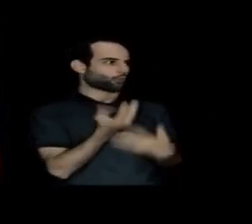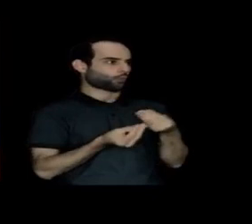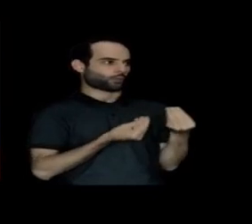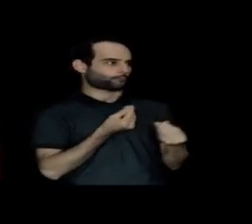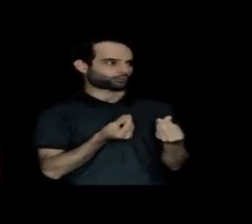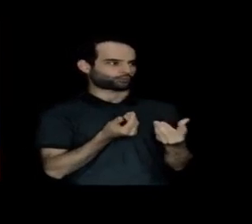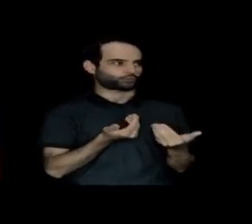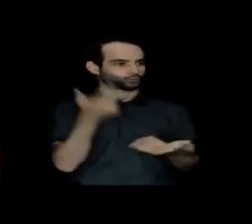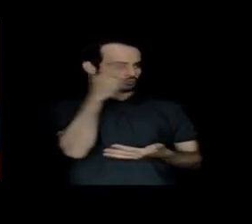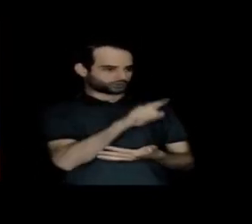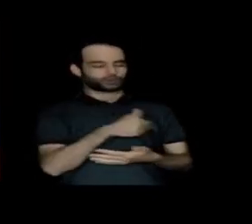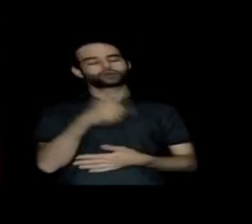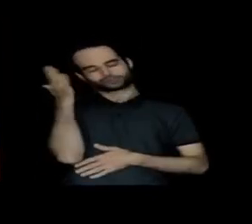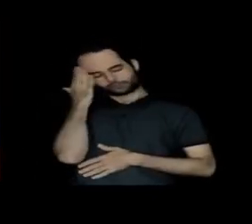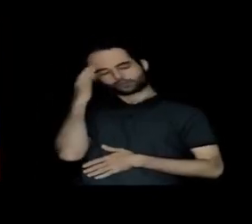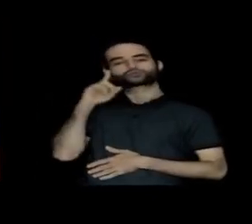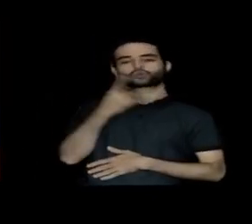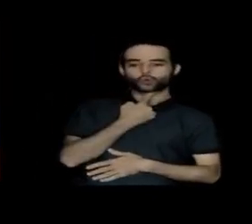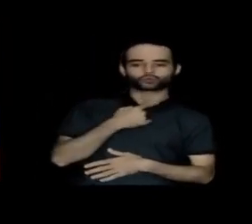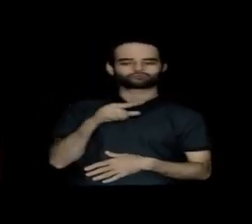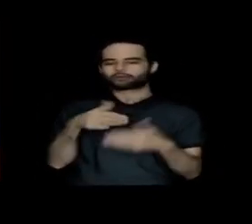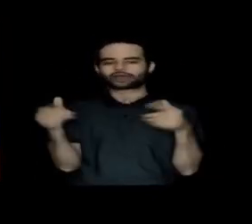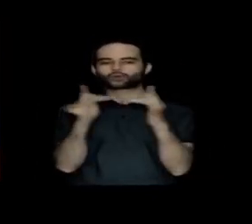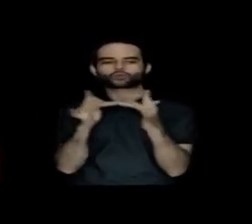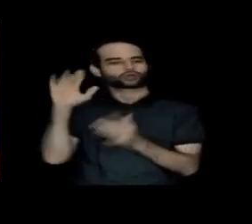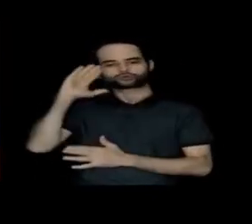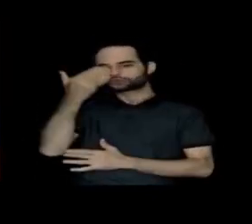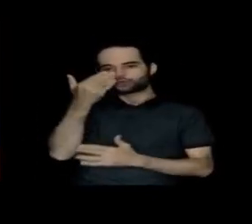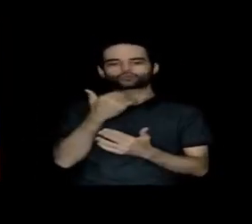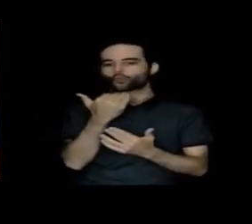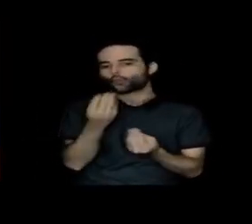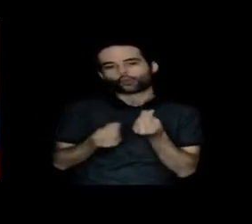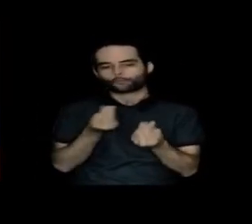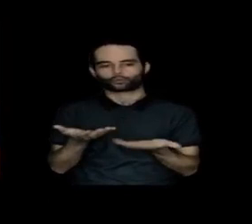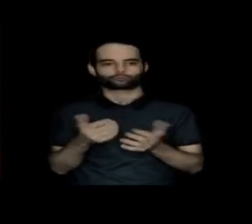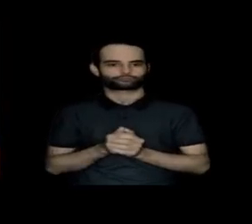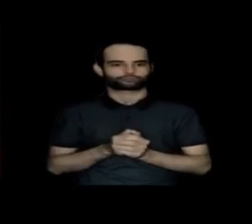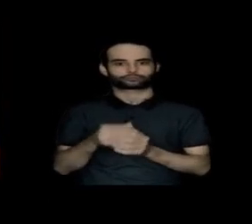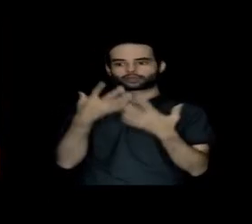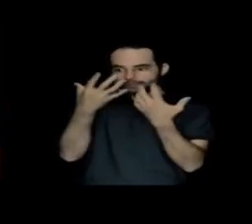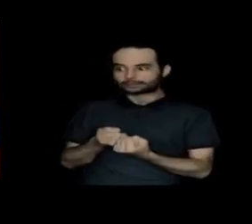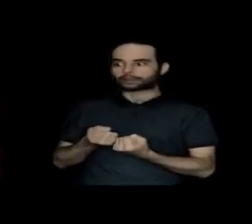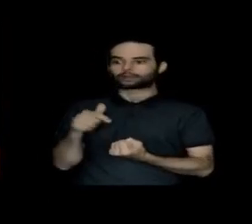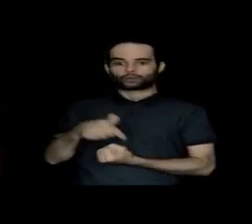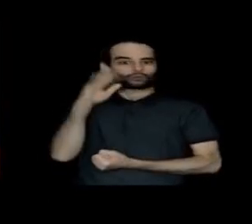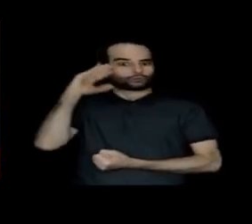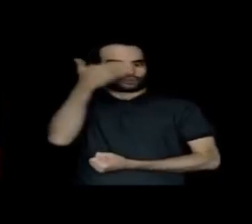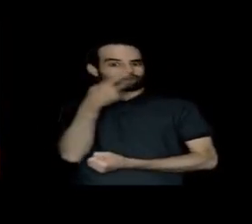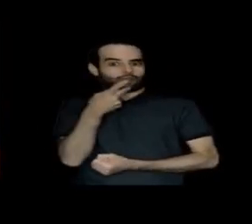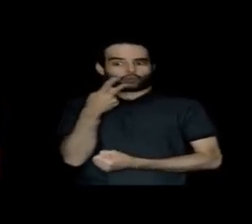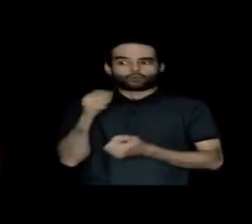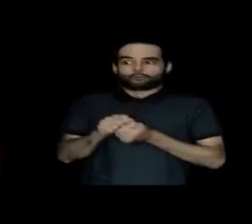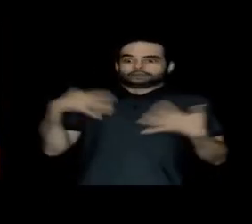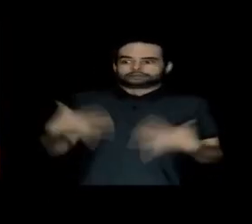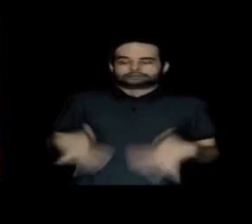vou ficar. Porque eu não tinha contato com surdo-cegueira, eu sabia o que era surdo, sabia lidar, ainda pouco, estava começando a trabalhar ainda. E aí, de